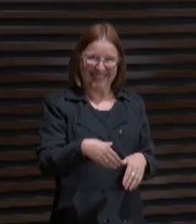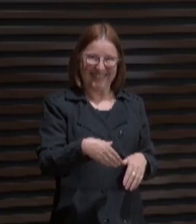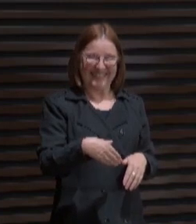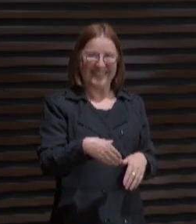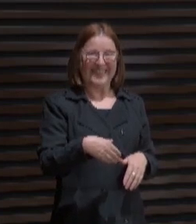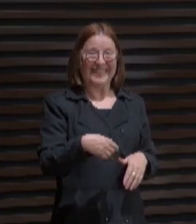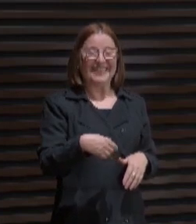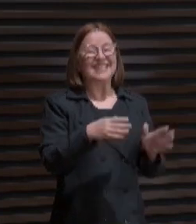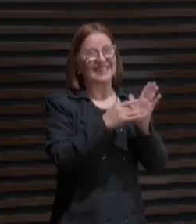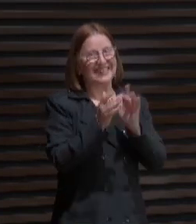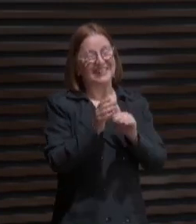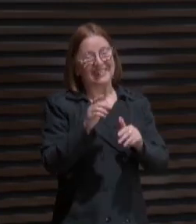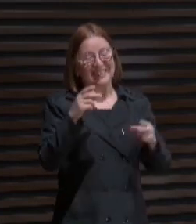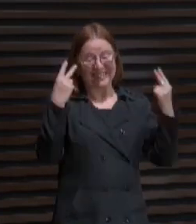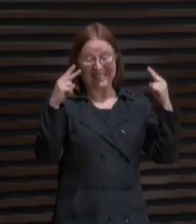mundo.